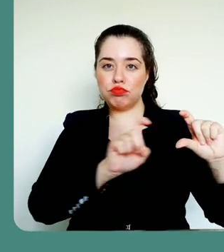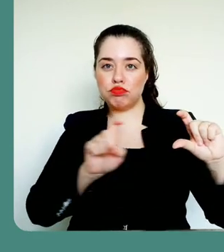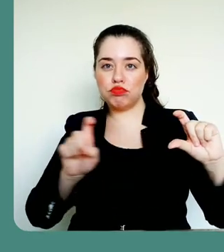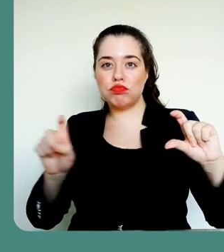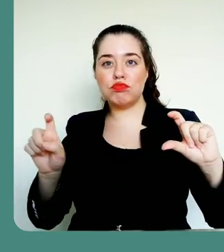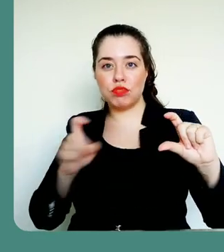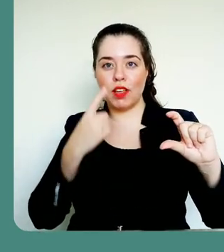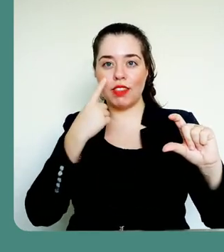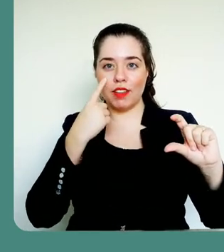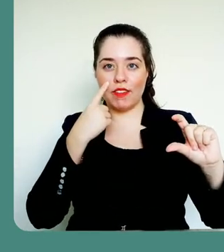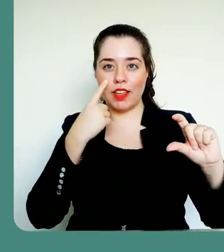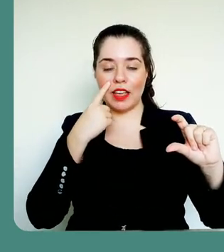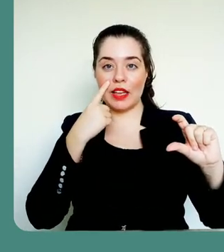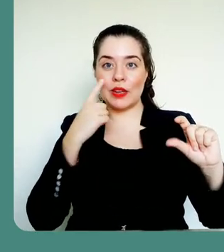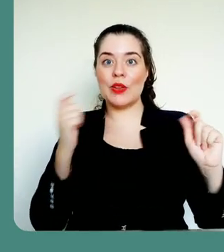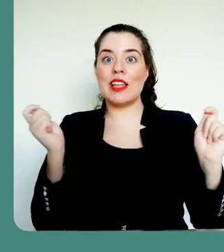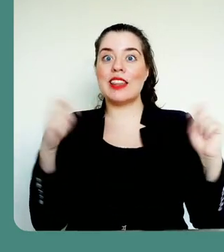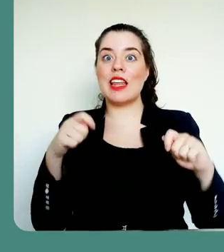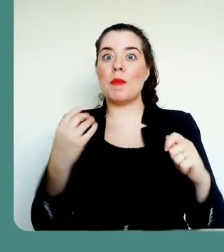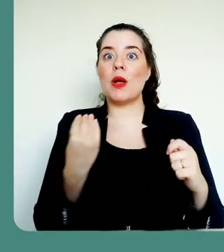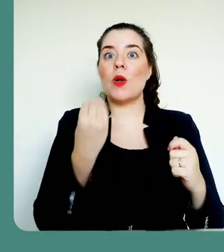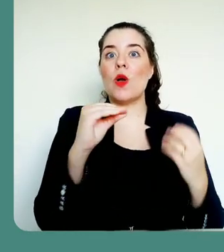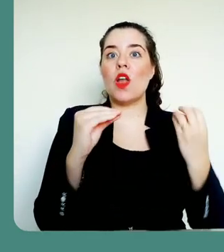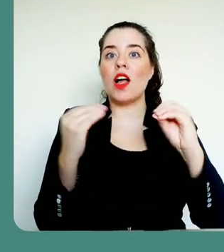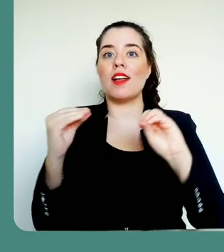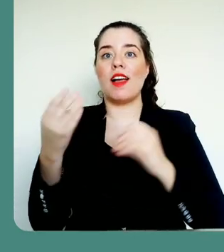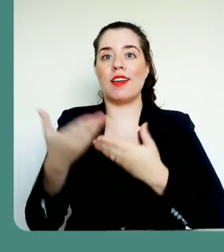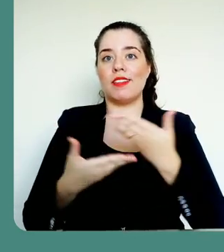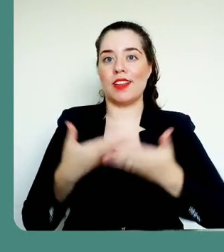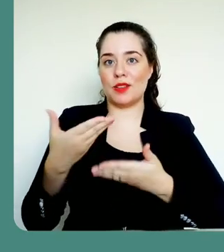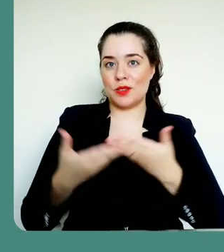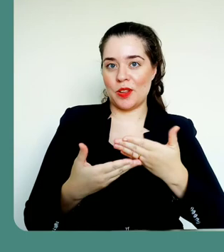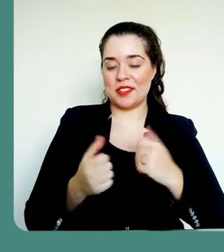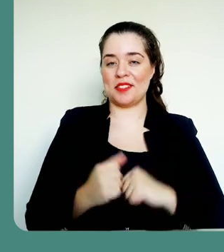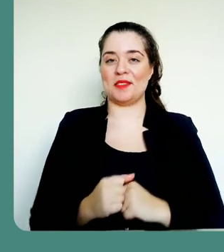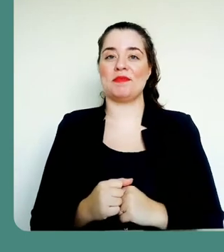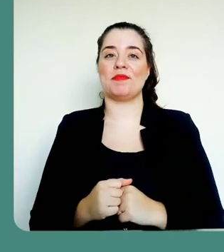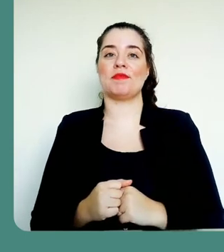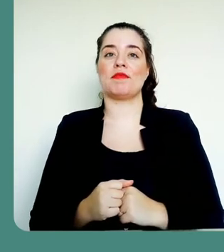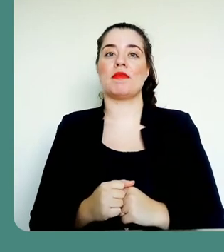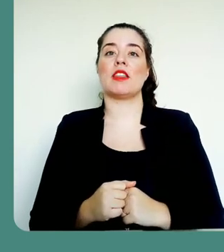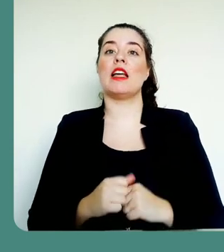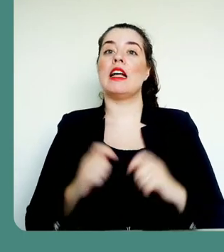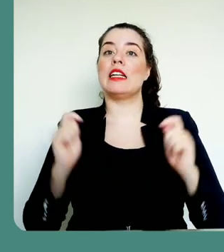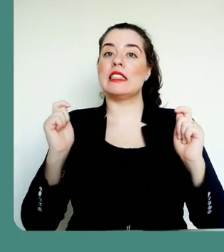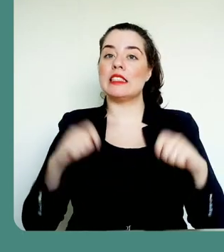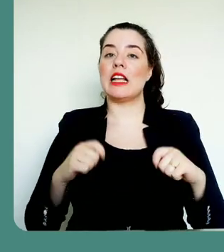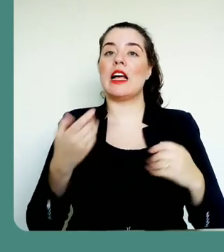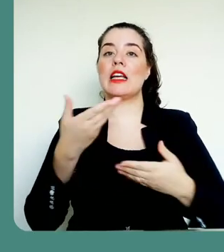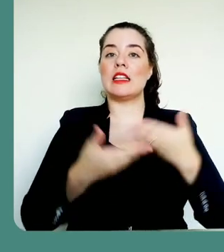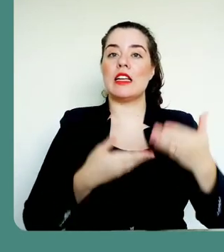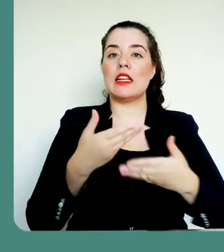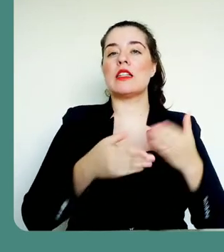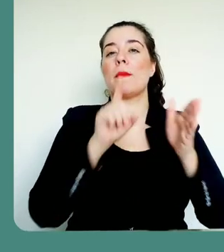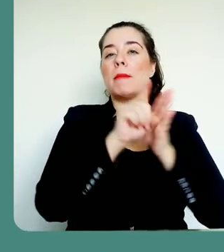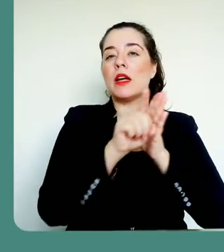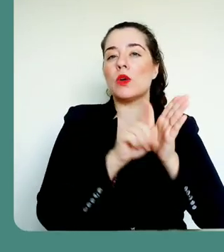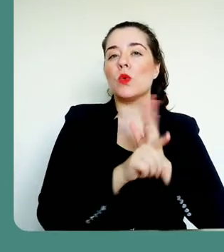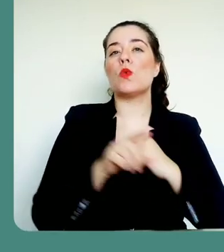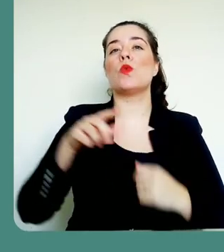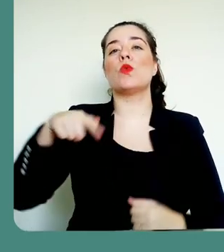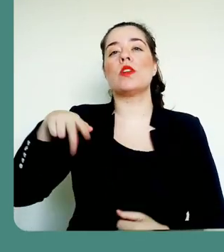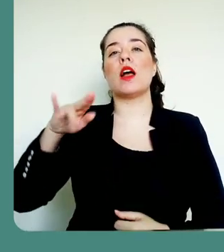barra de acompanhamento do vídeo, a gente tem então a possibilidade de colocar interações. As interações possíveis são do